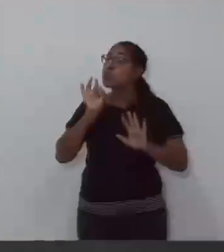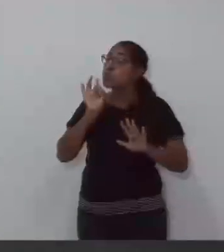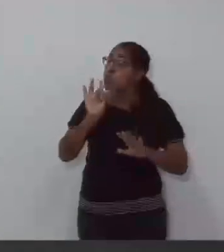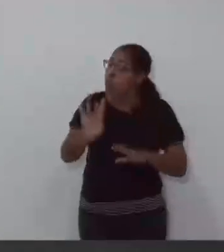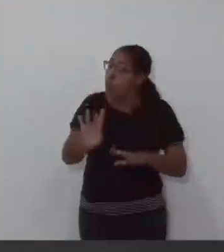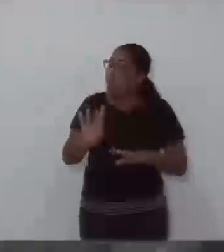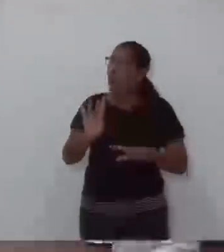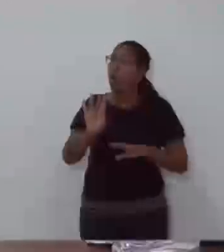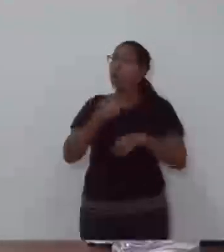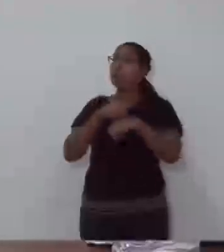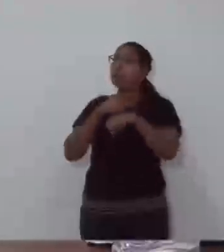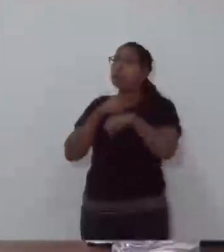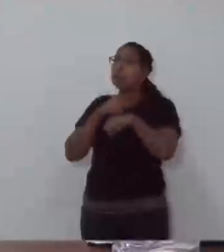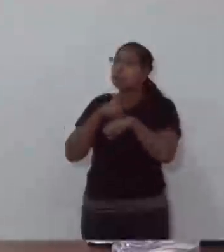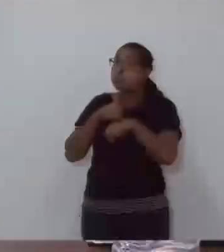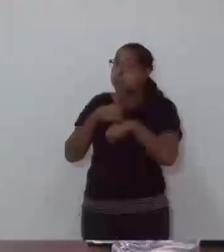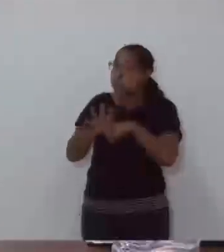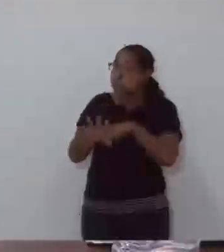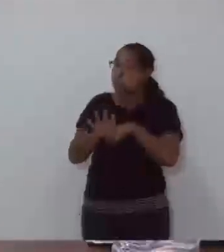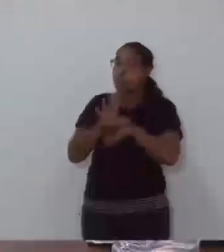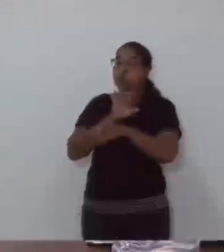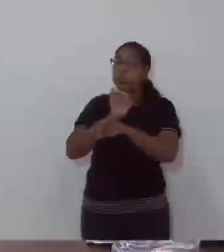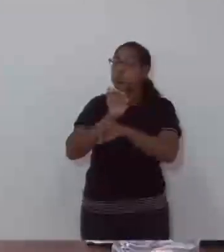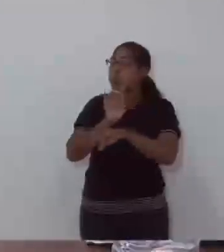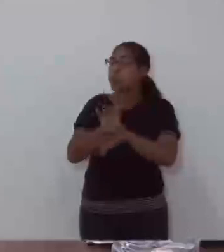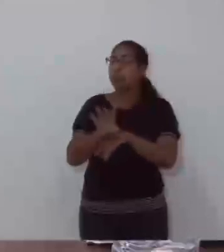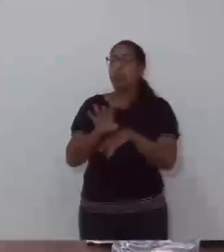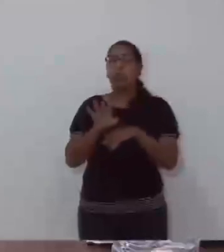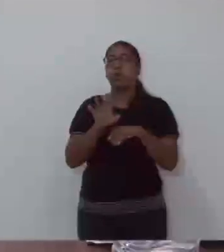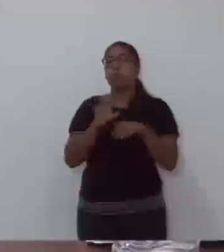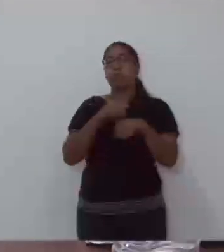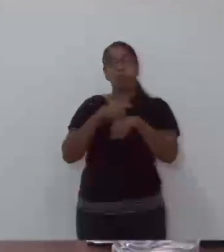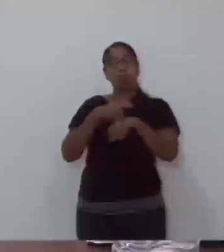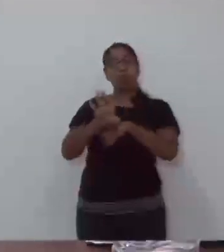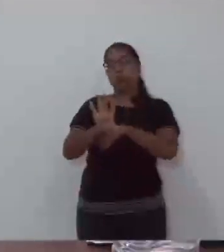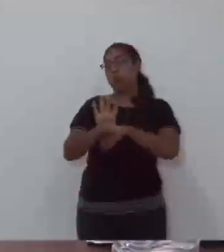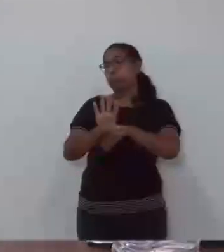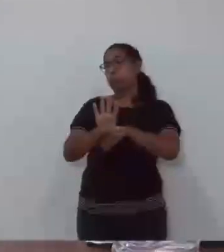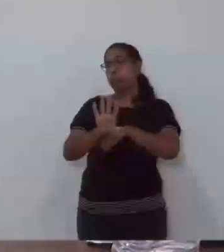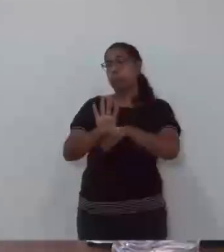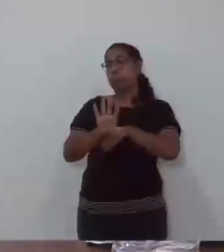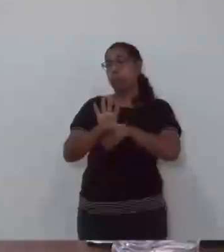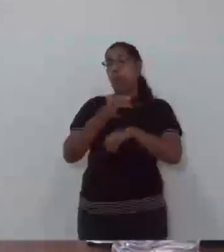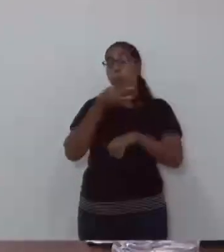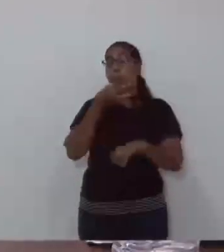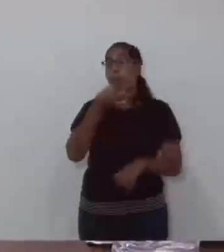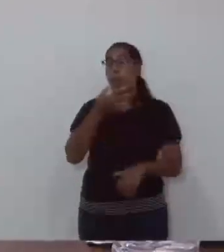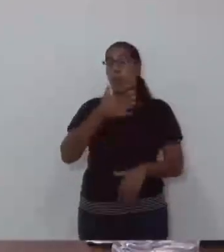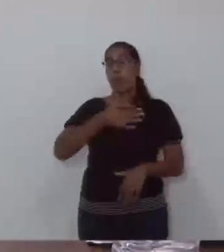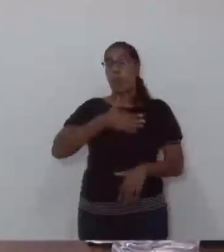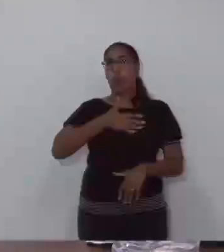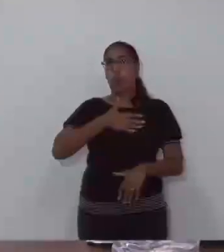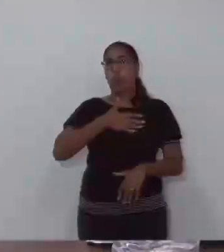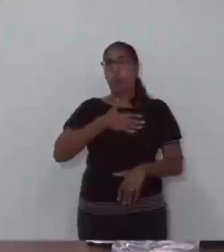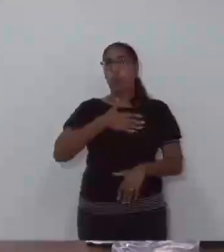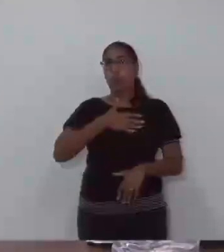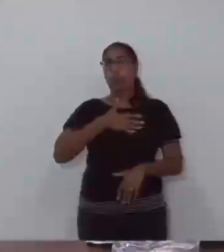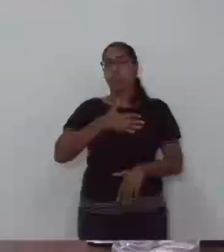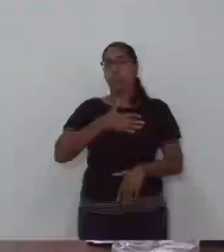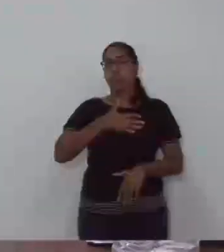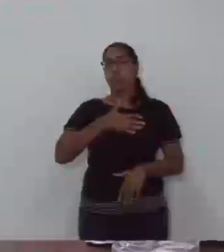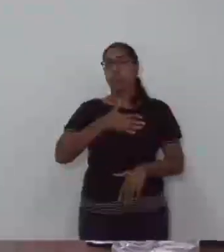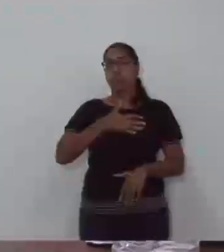tão somente subir naquela tribuna para lhe fazer uma sugestão, uma opinião minha. Era